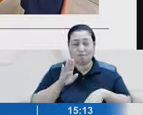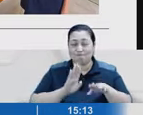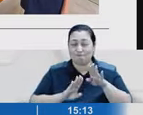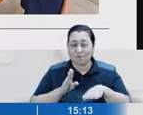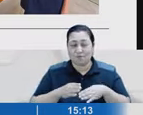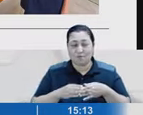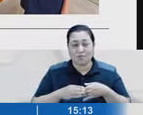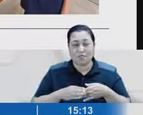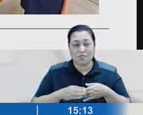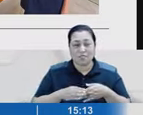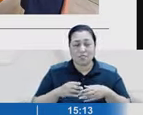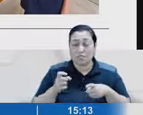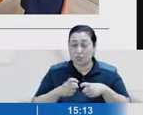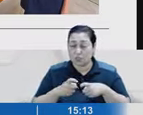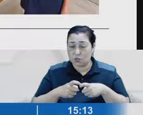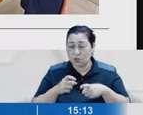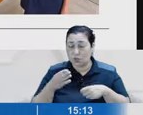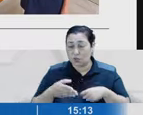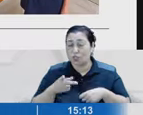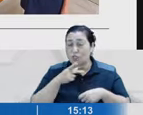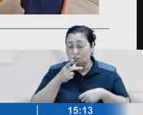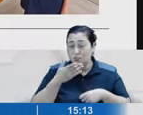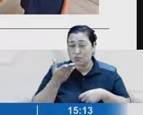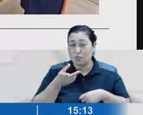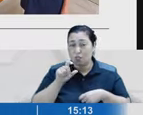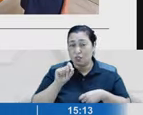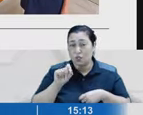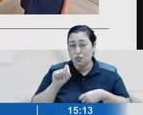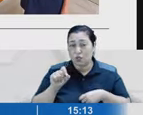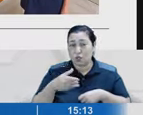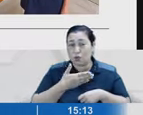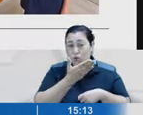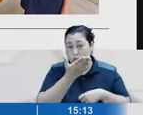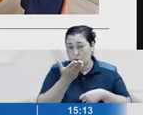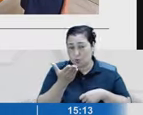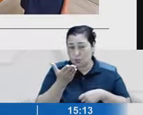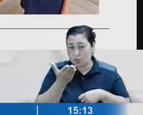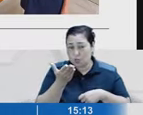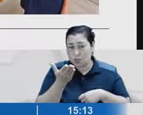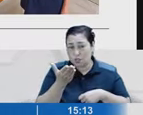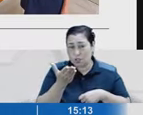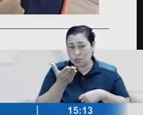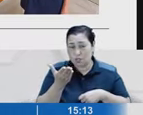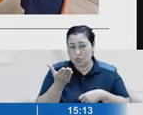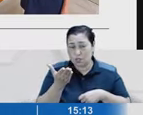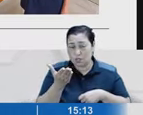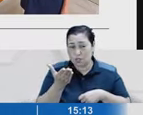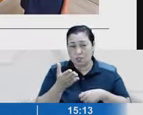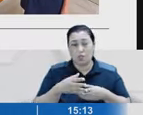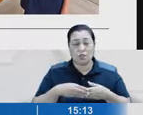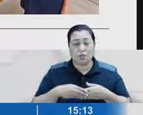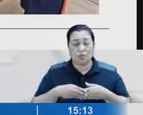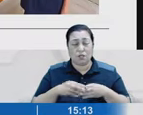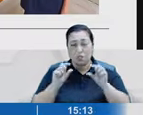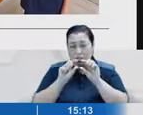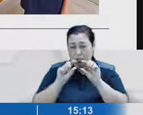Mas há muito tempo a doutora já falava disso. O que é esse wait and watch, né? O watch and